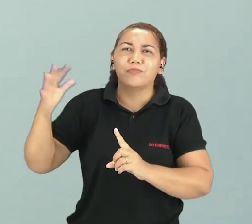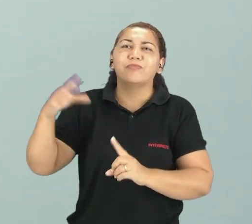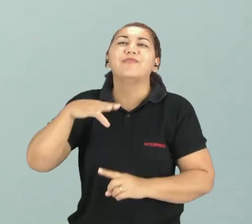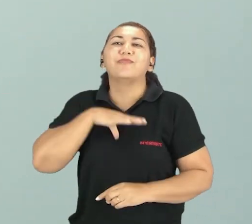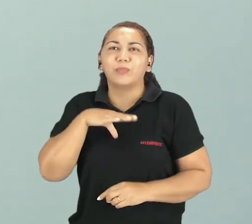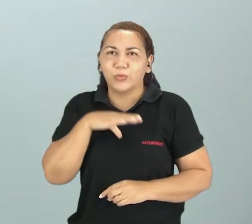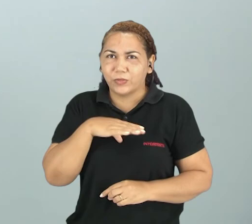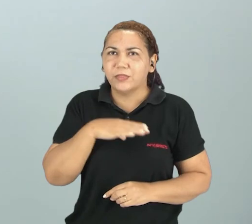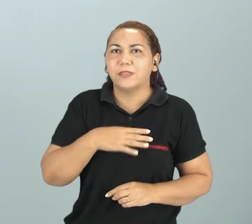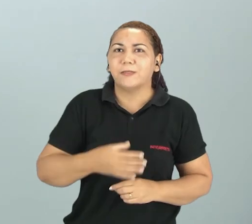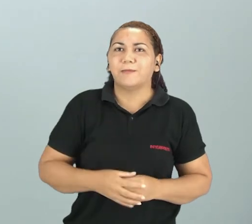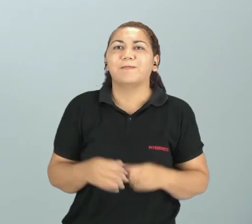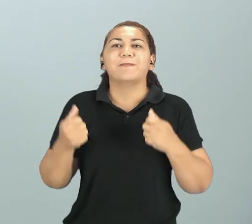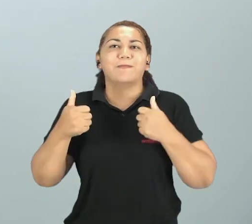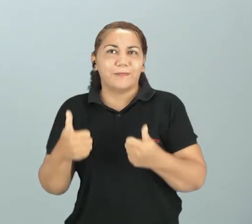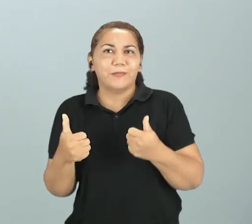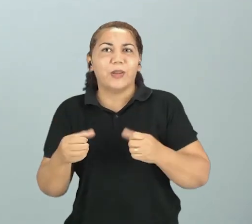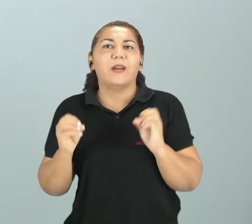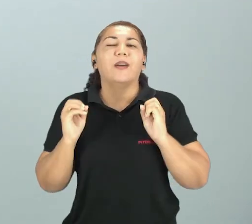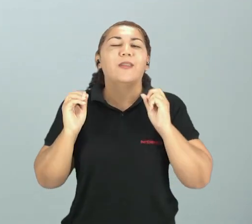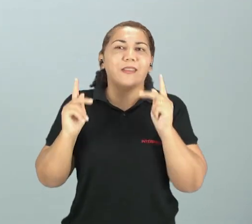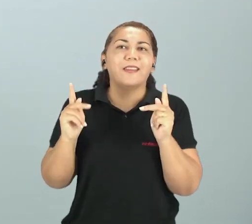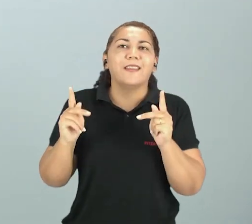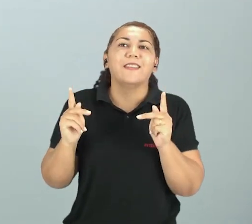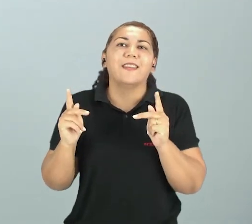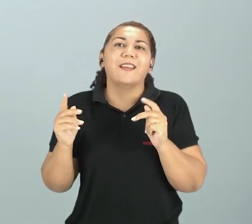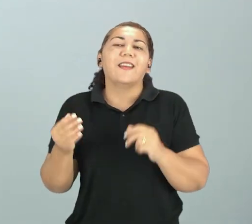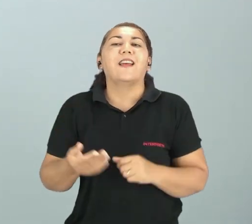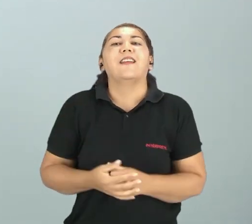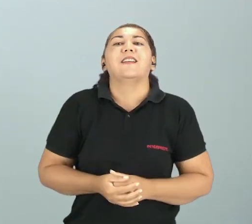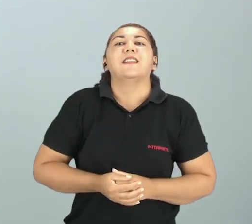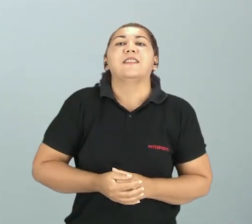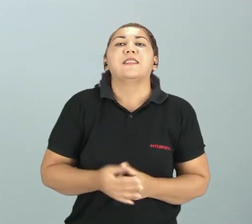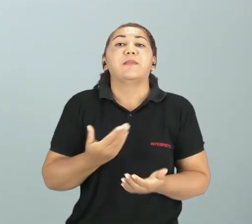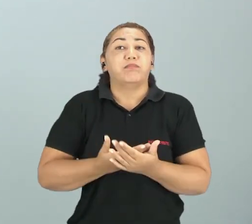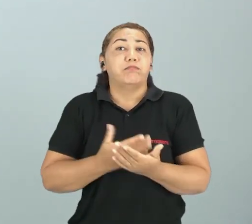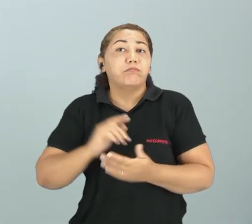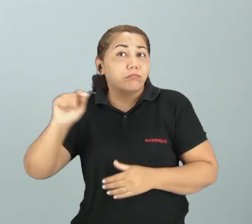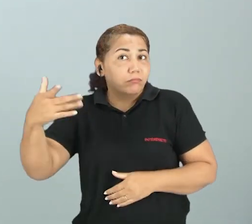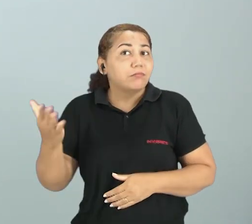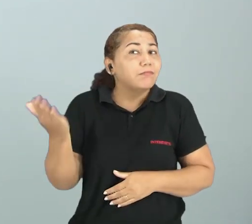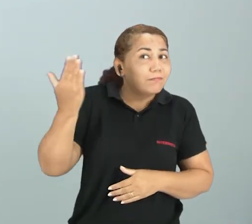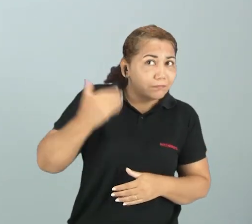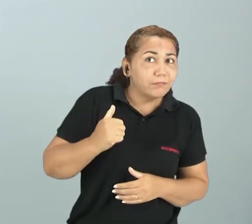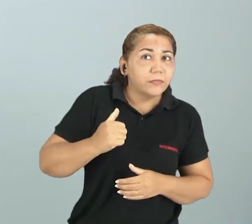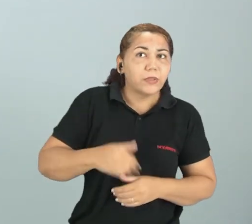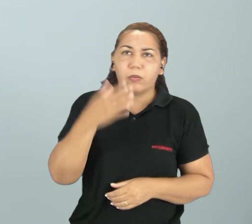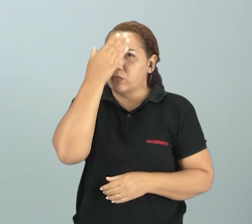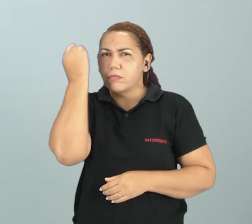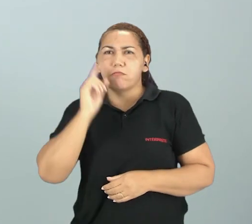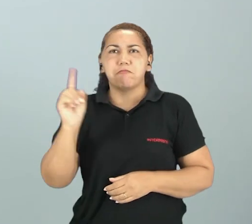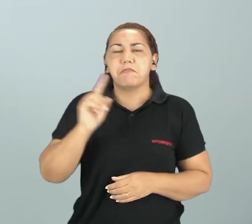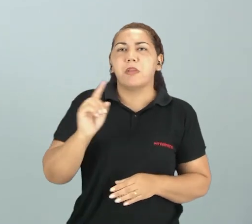bom? Então, a nossa aula termina por aqui, te aguardo na próxima aula, para a gente continuar falando sobre variações linguísticas. Não